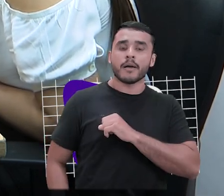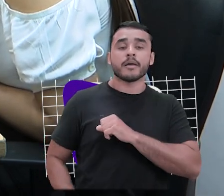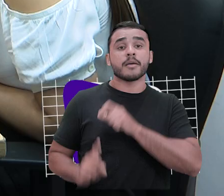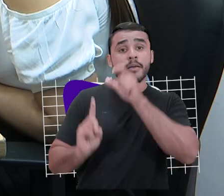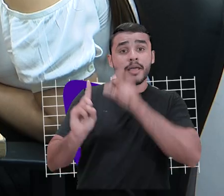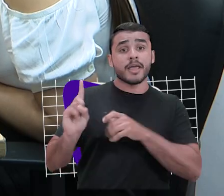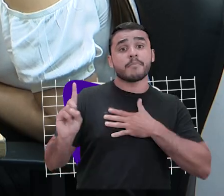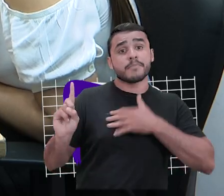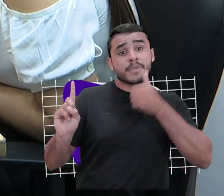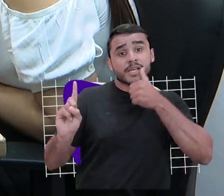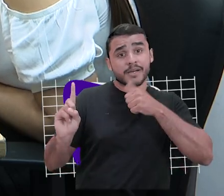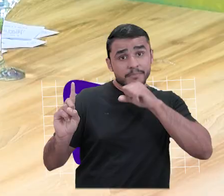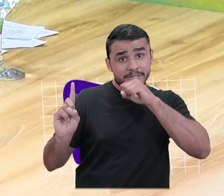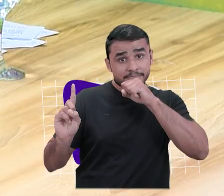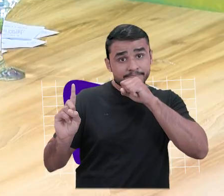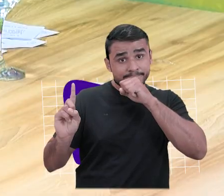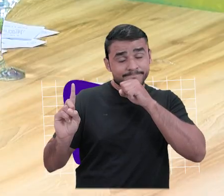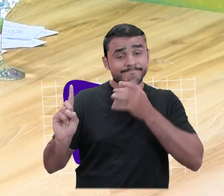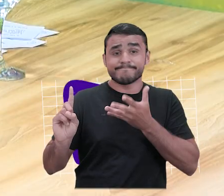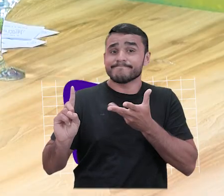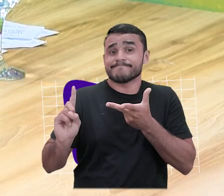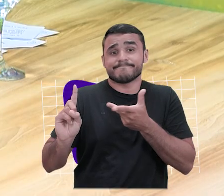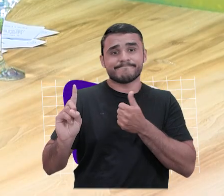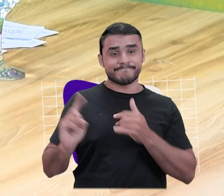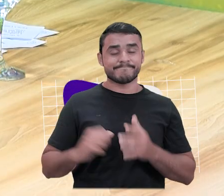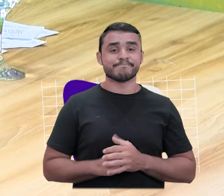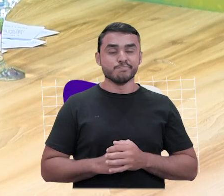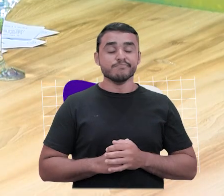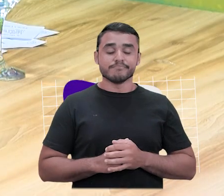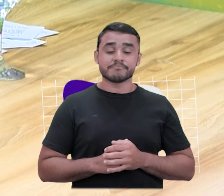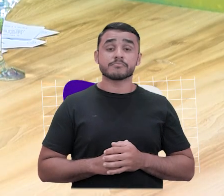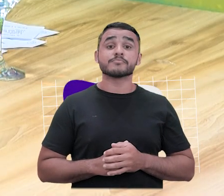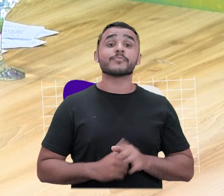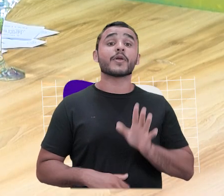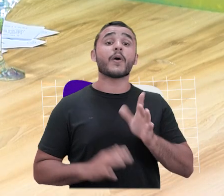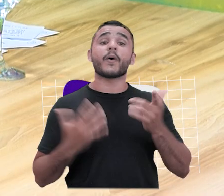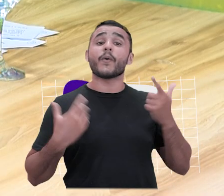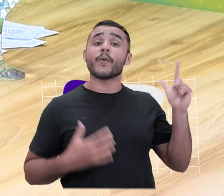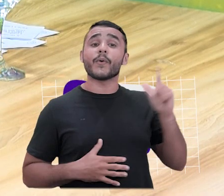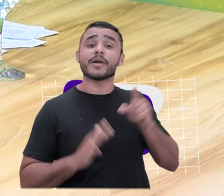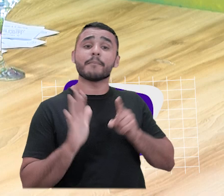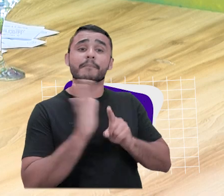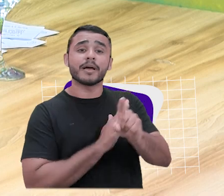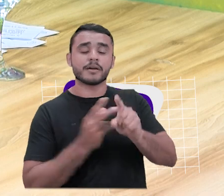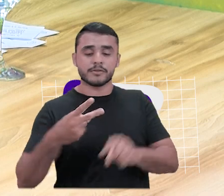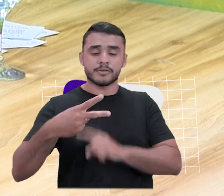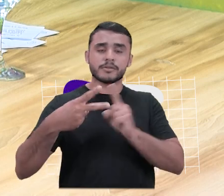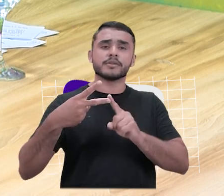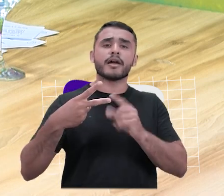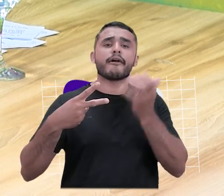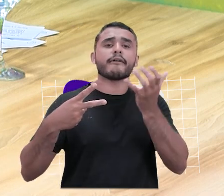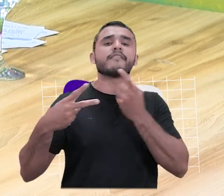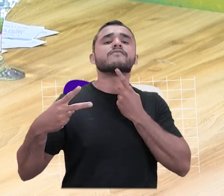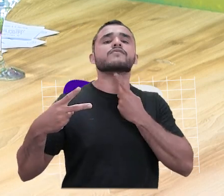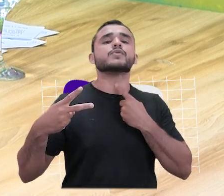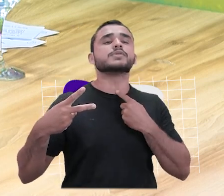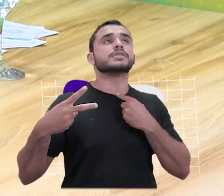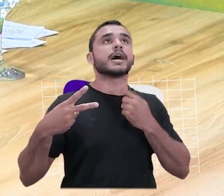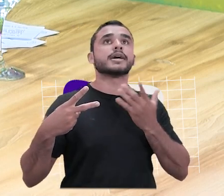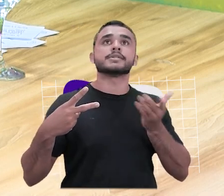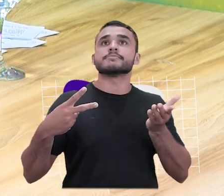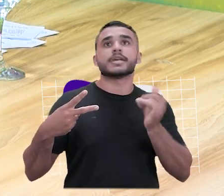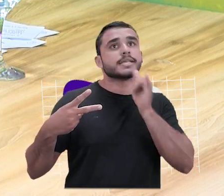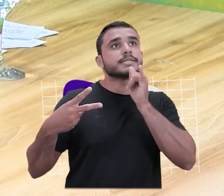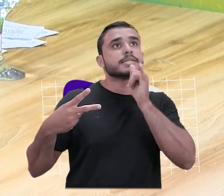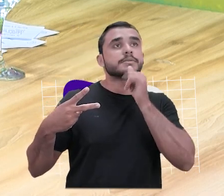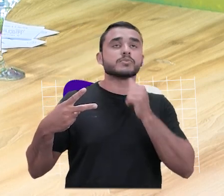mãe. Entendeu? Ela me inspira. Quem você quer que te inspire? Que você... Assim, na minha